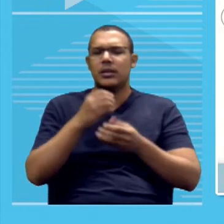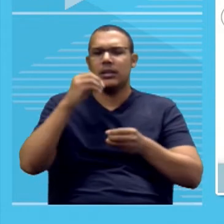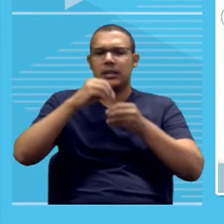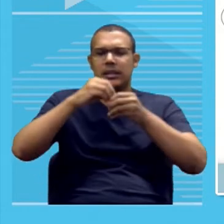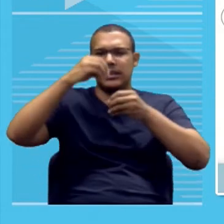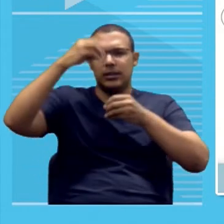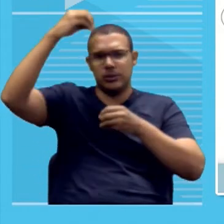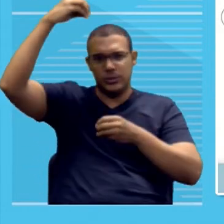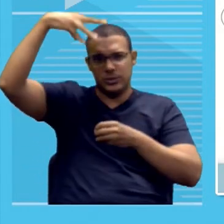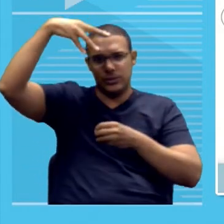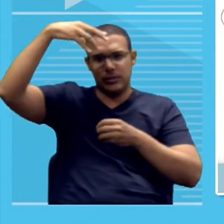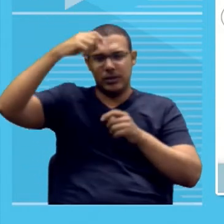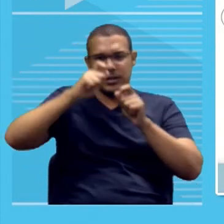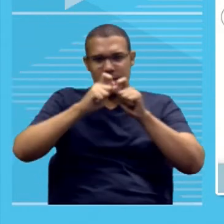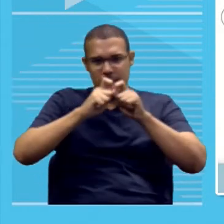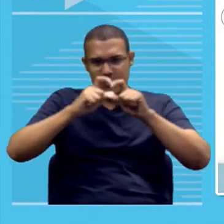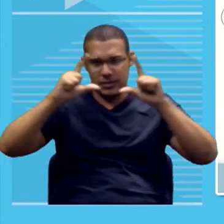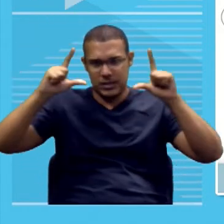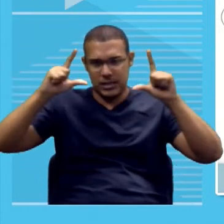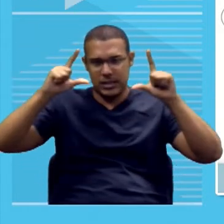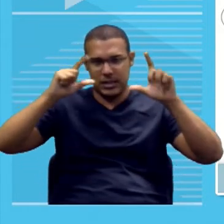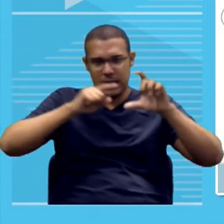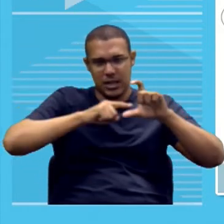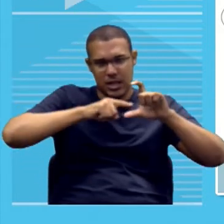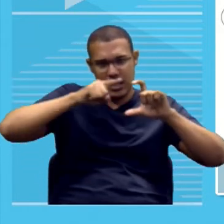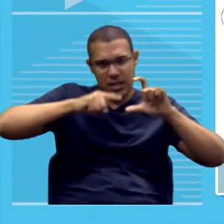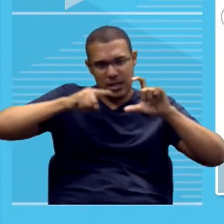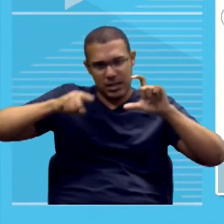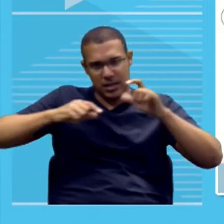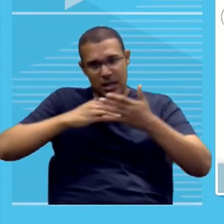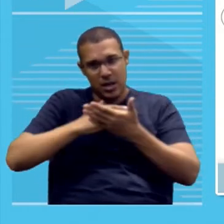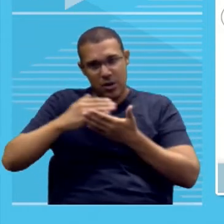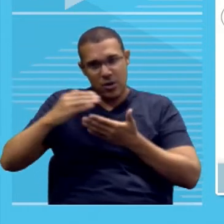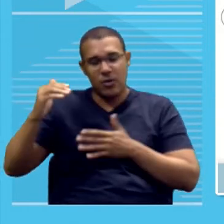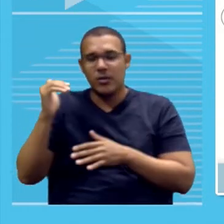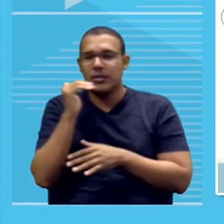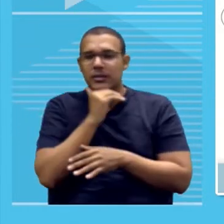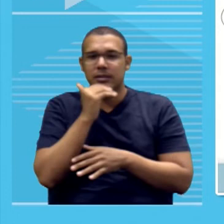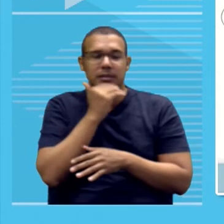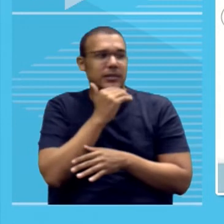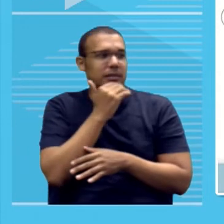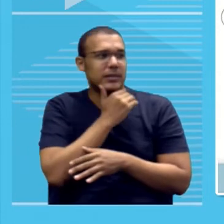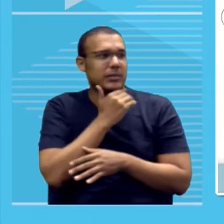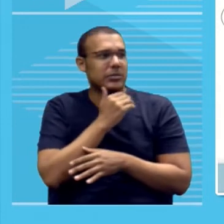liga o chuveiro, a corrente elétrica passa e esquenta todo esse